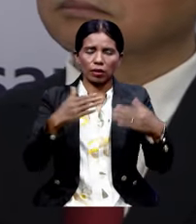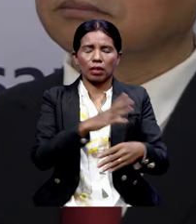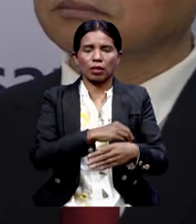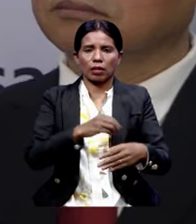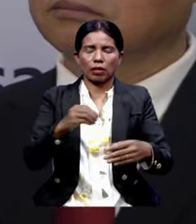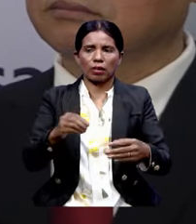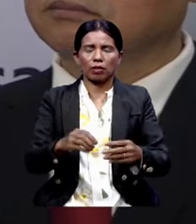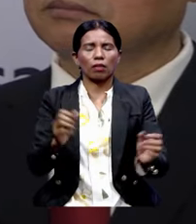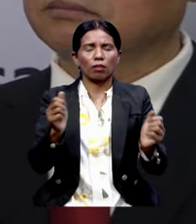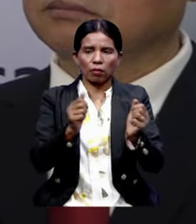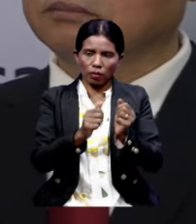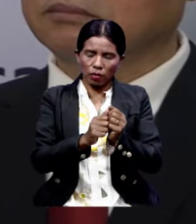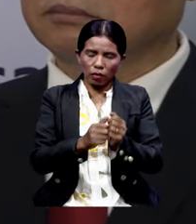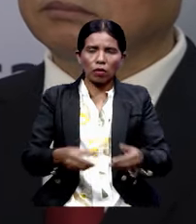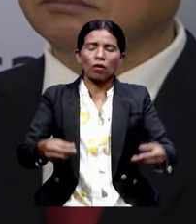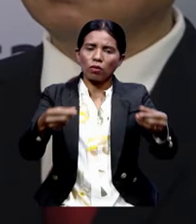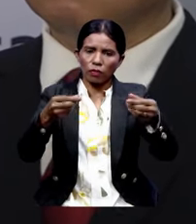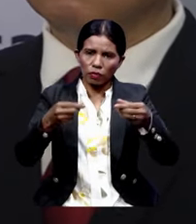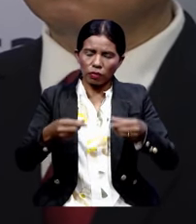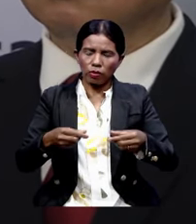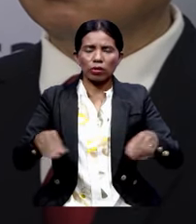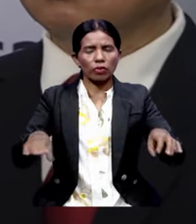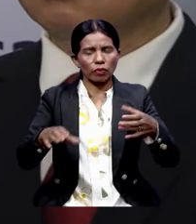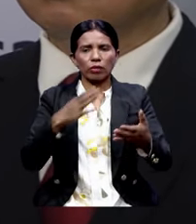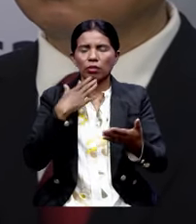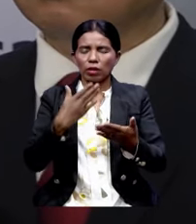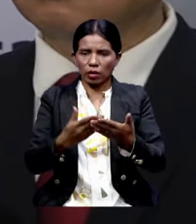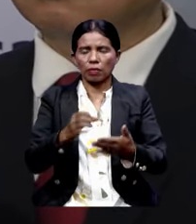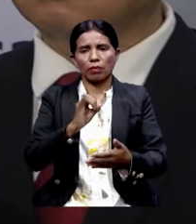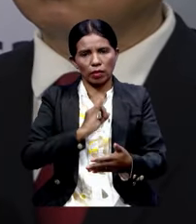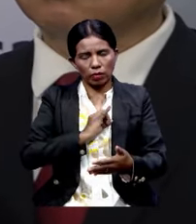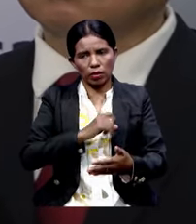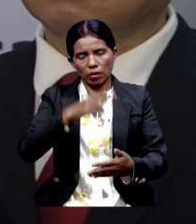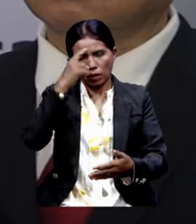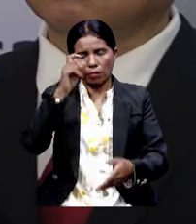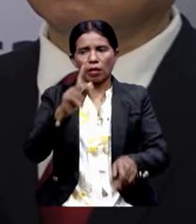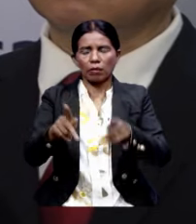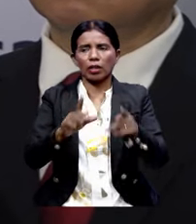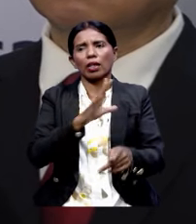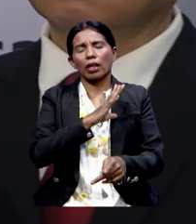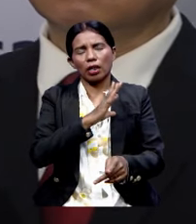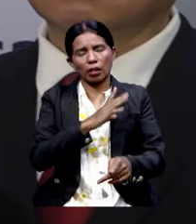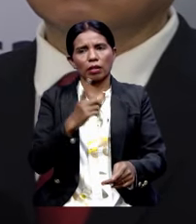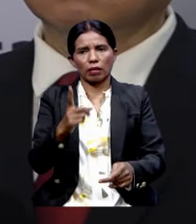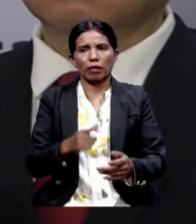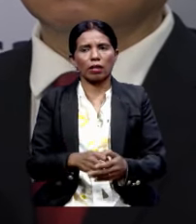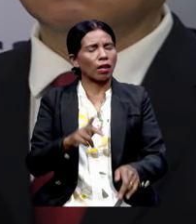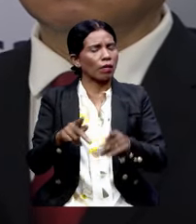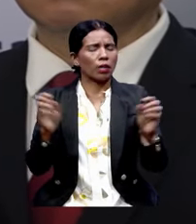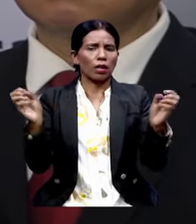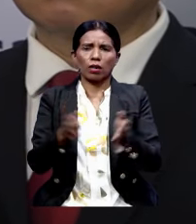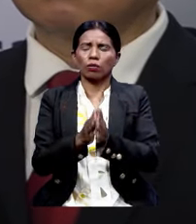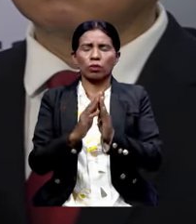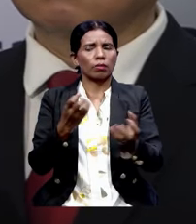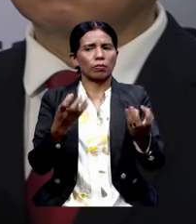diak. Ho serviço, oferece qualidade de serviço ida nebemak diak. Tamba pum, povo ne hinhela mak ida ne. Povo la husu buat barak,